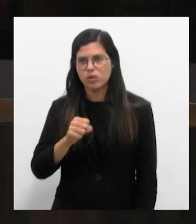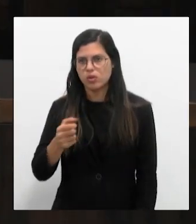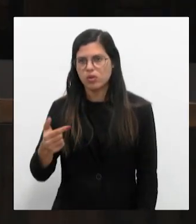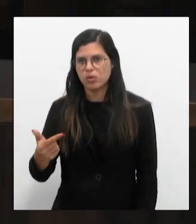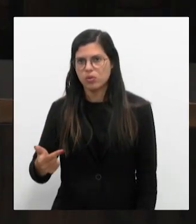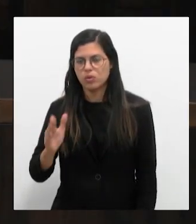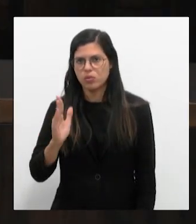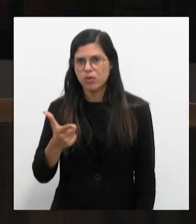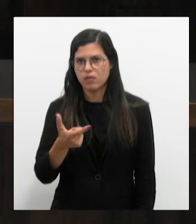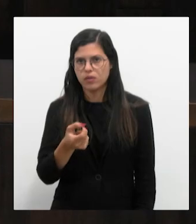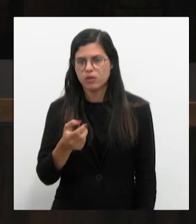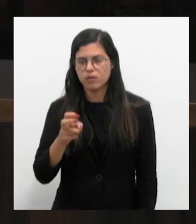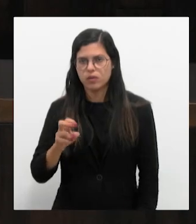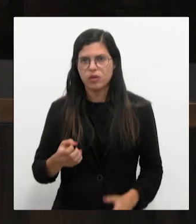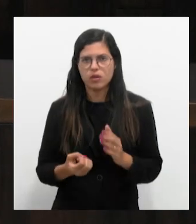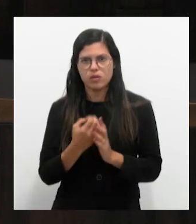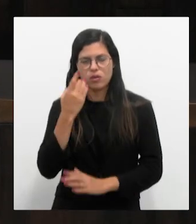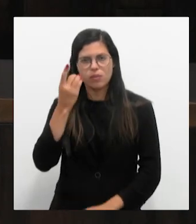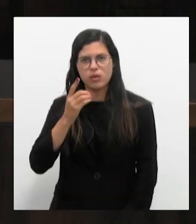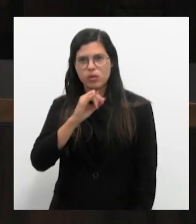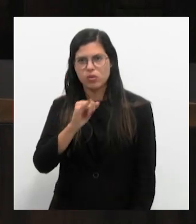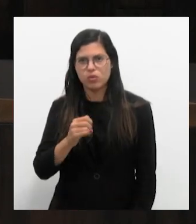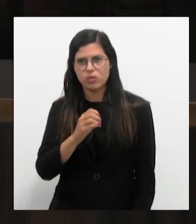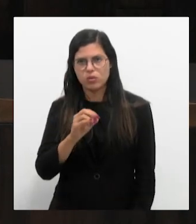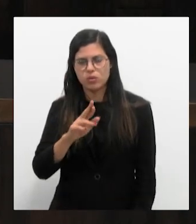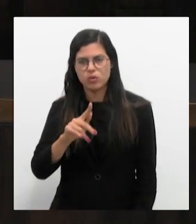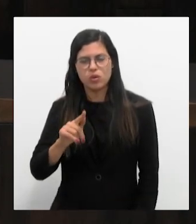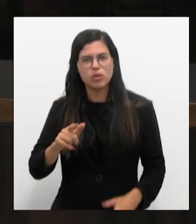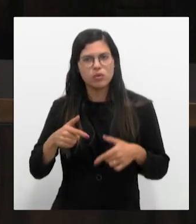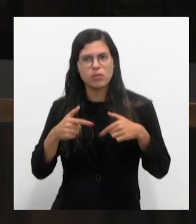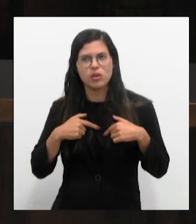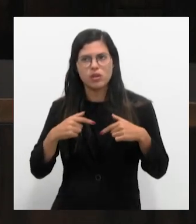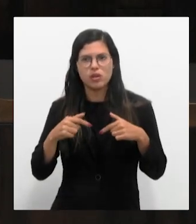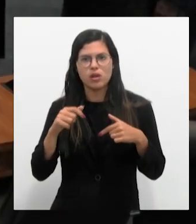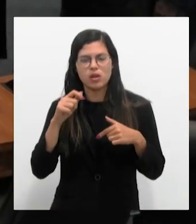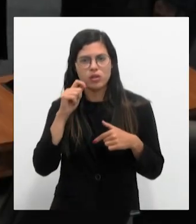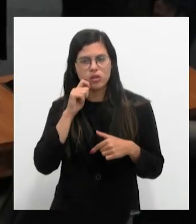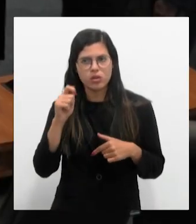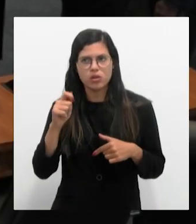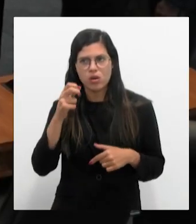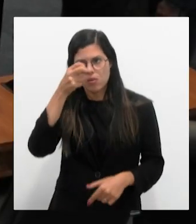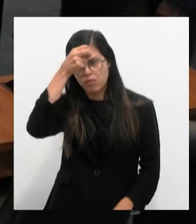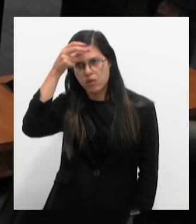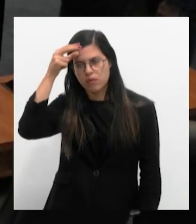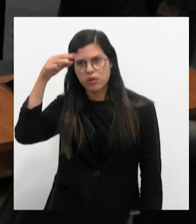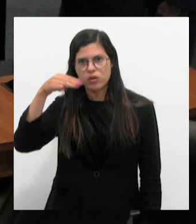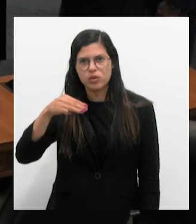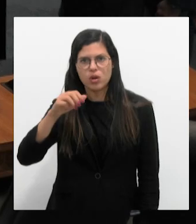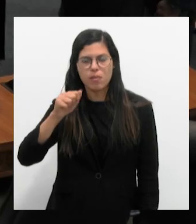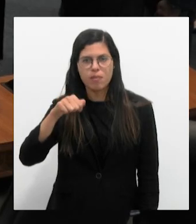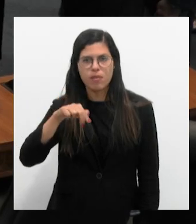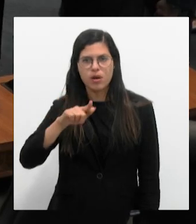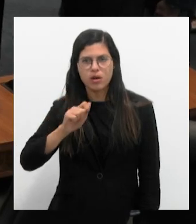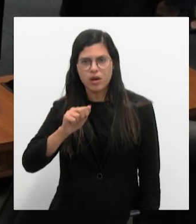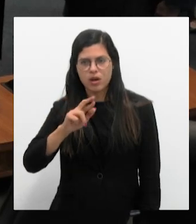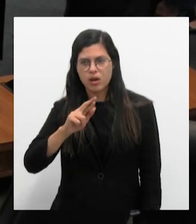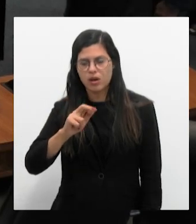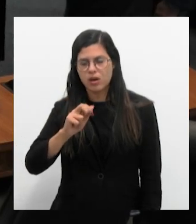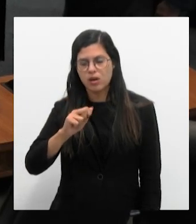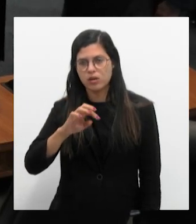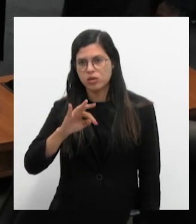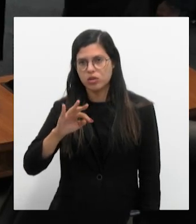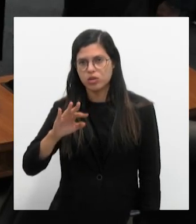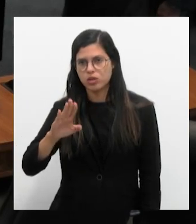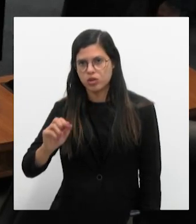2025, de autoria do deputado Jorge Felipe Neto, que concede a medalha de Tiradentes ao prefeito de Mangaratiba, Luiz Cláudio Ribeiro. Parecer